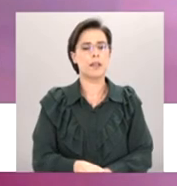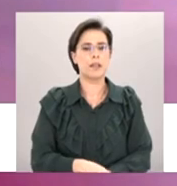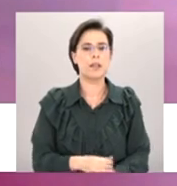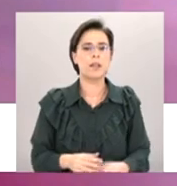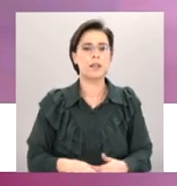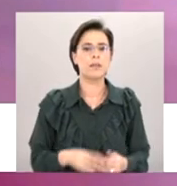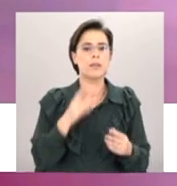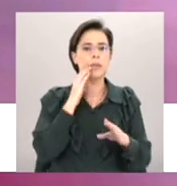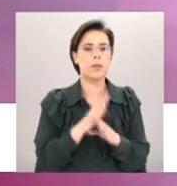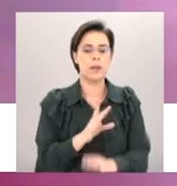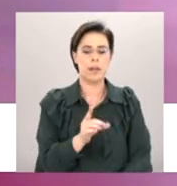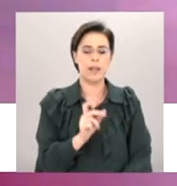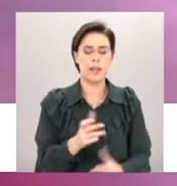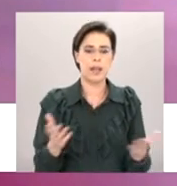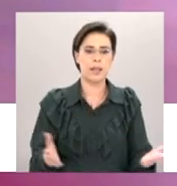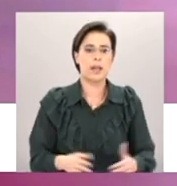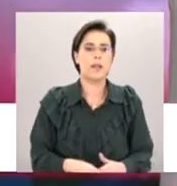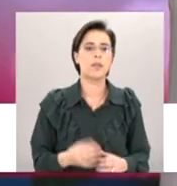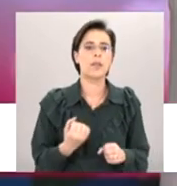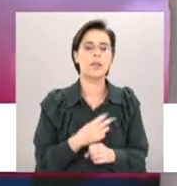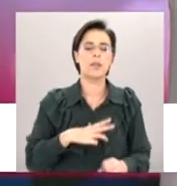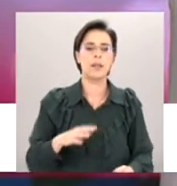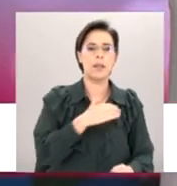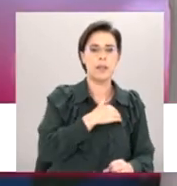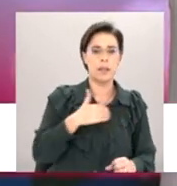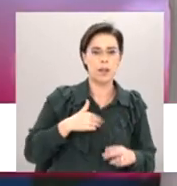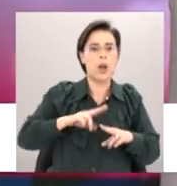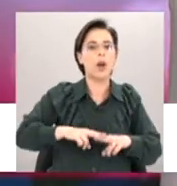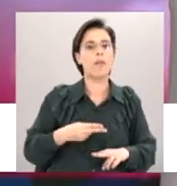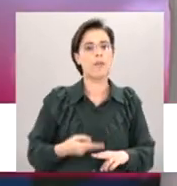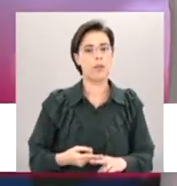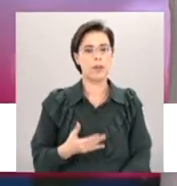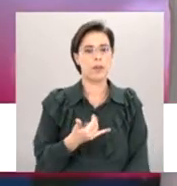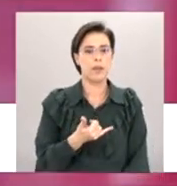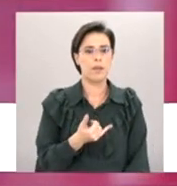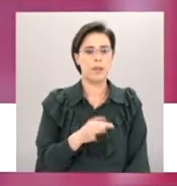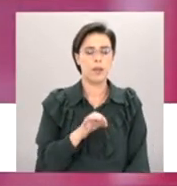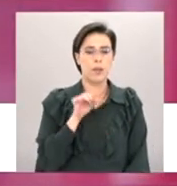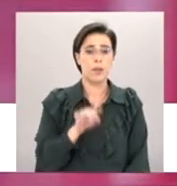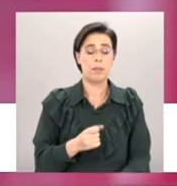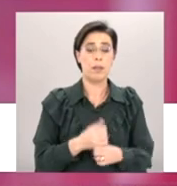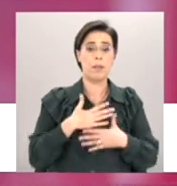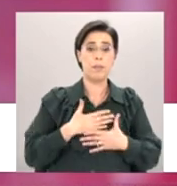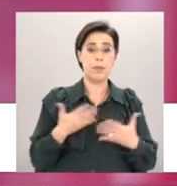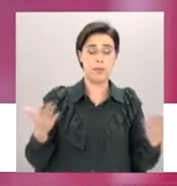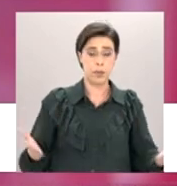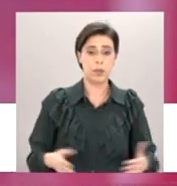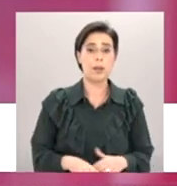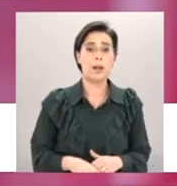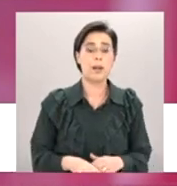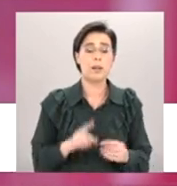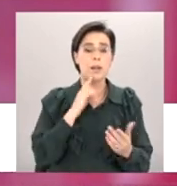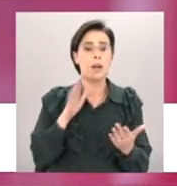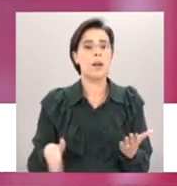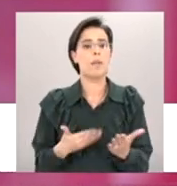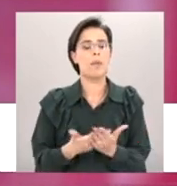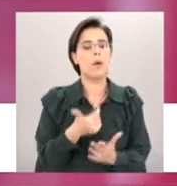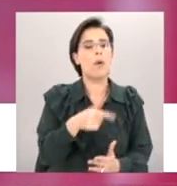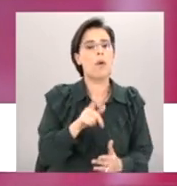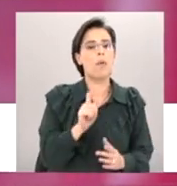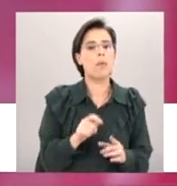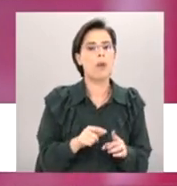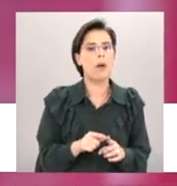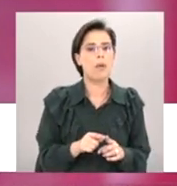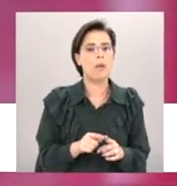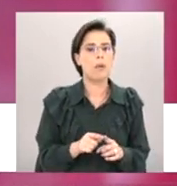nos últimos seis anos o quadro do serviço Nacional de saúde foi reforçar em 28 mil profissionais uma das propostas do bloco